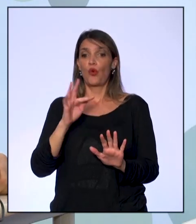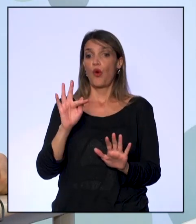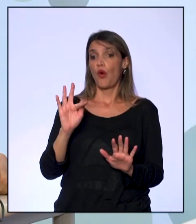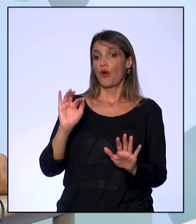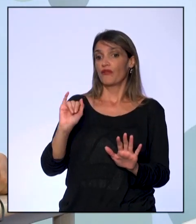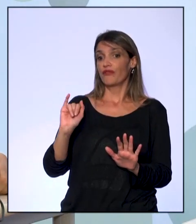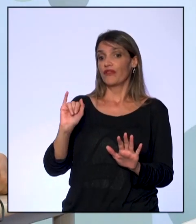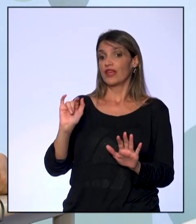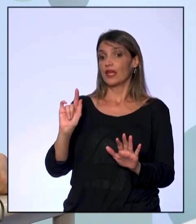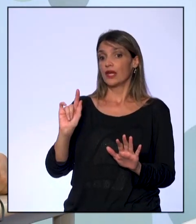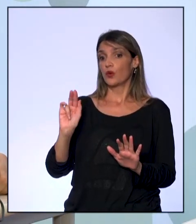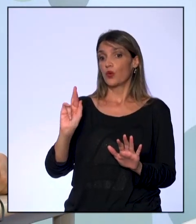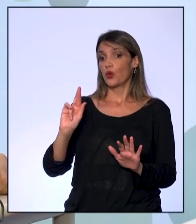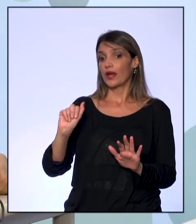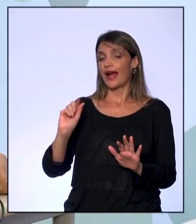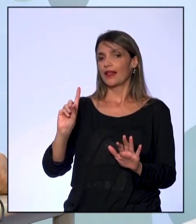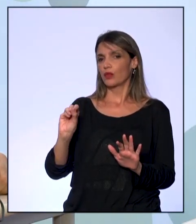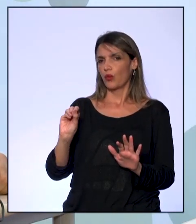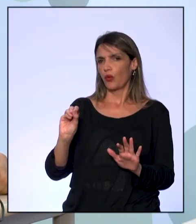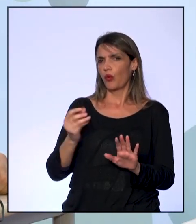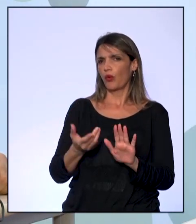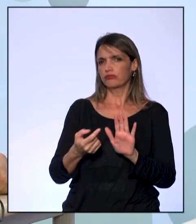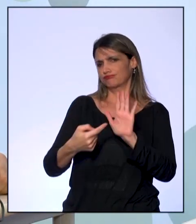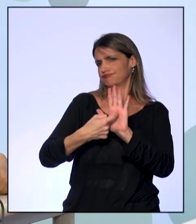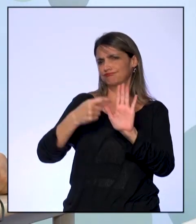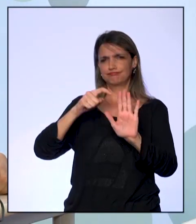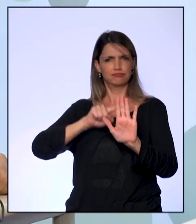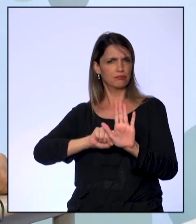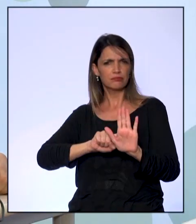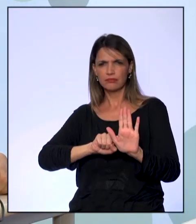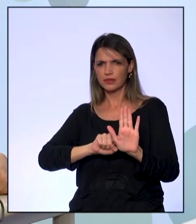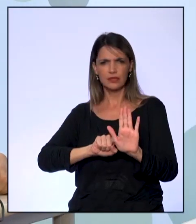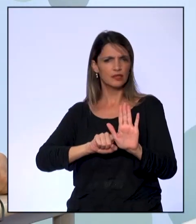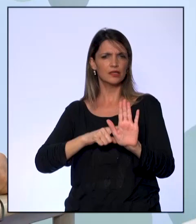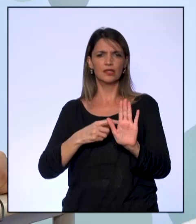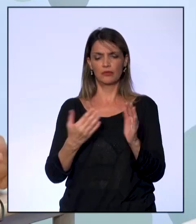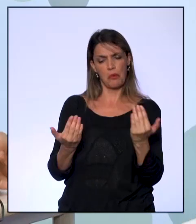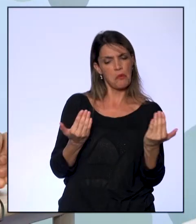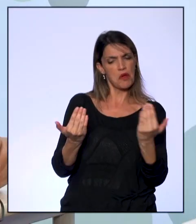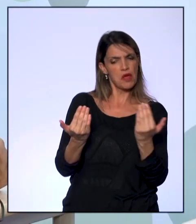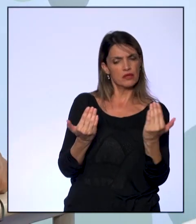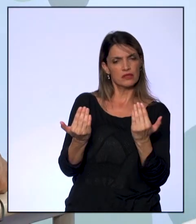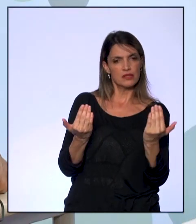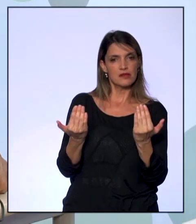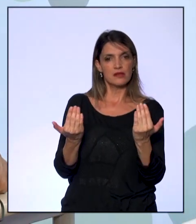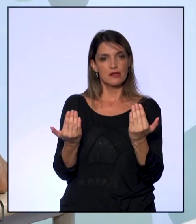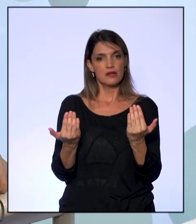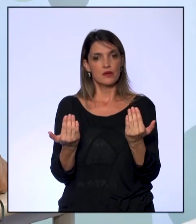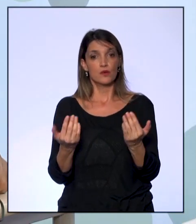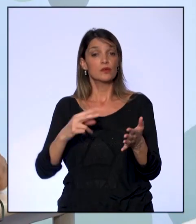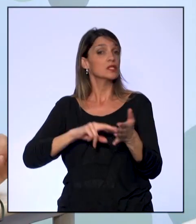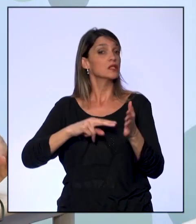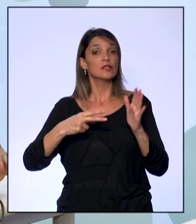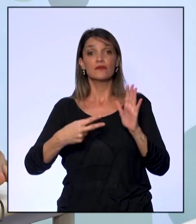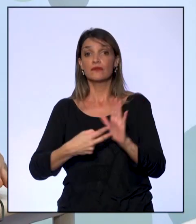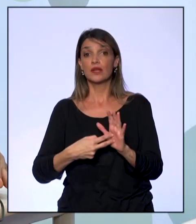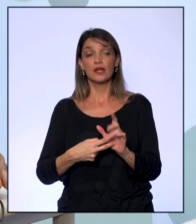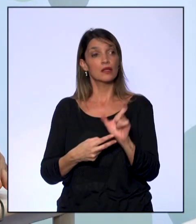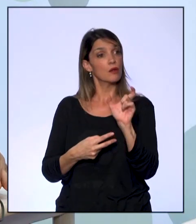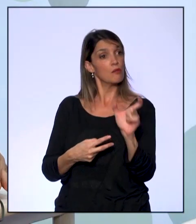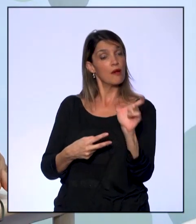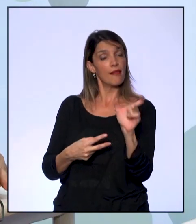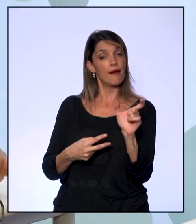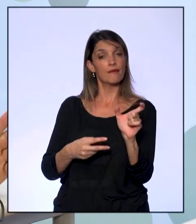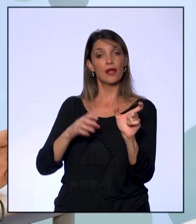né é o construído é por semelhança é a conotação são os novos significados dados pelas palavras e